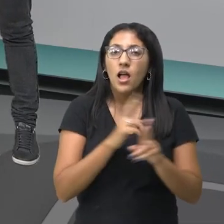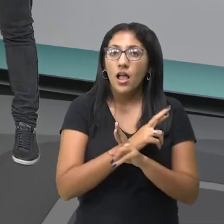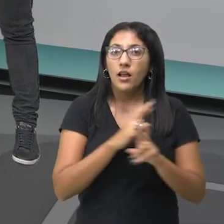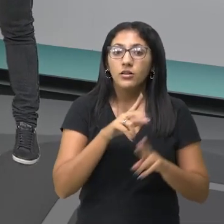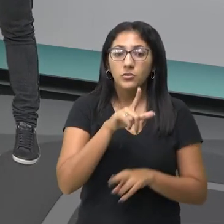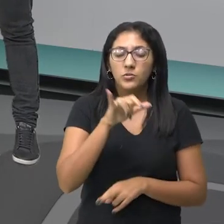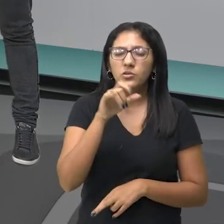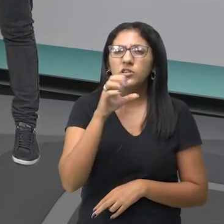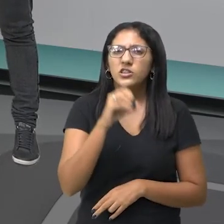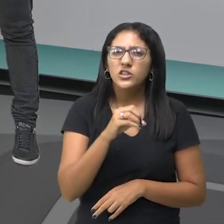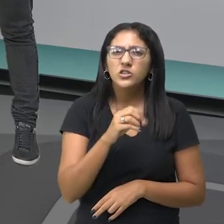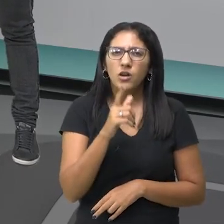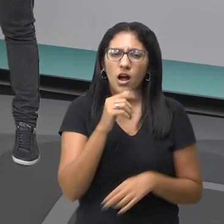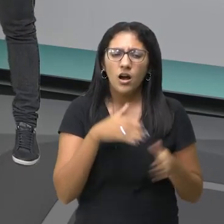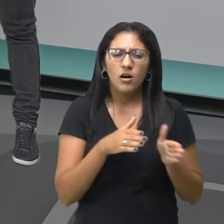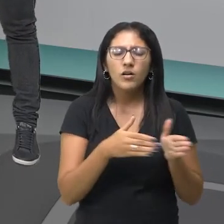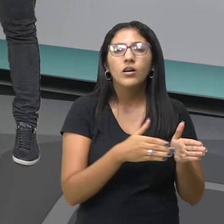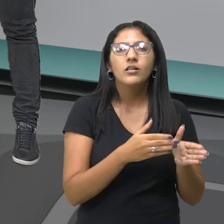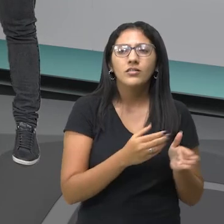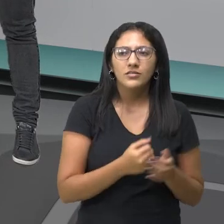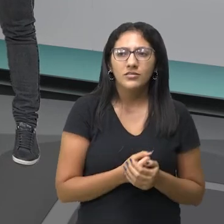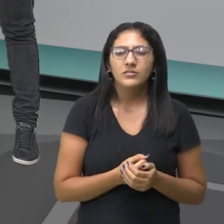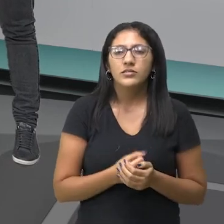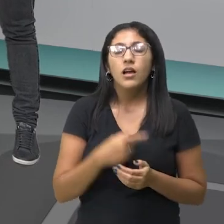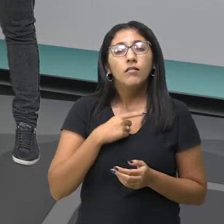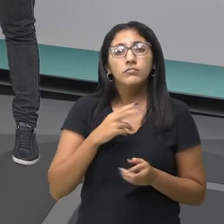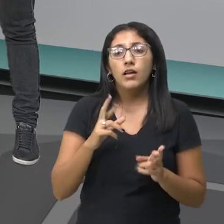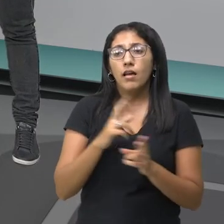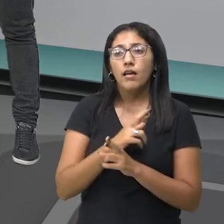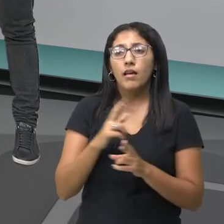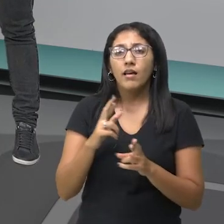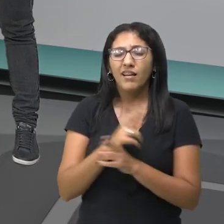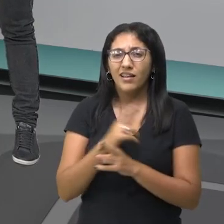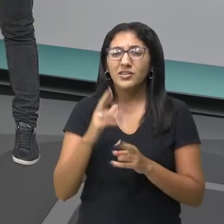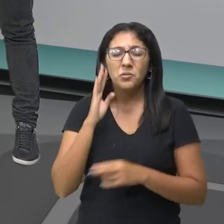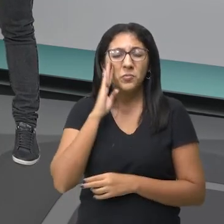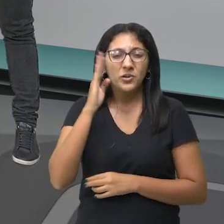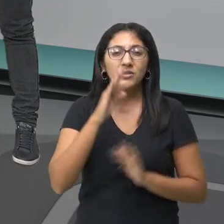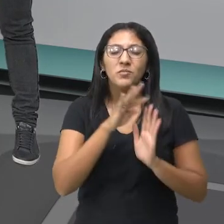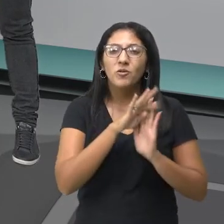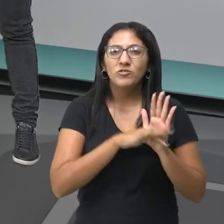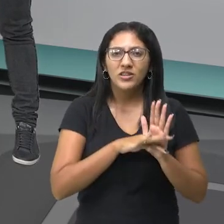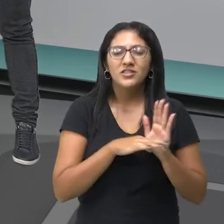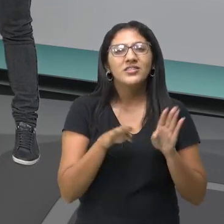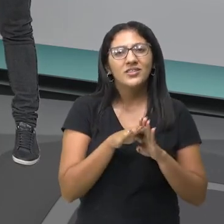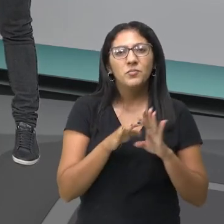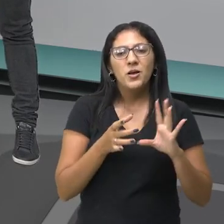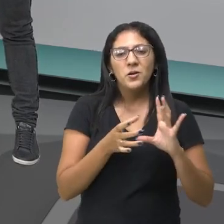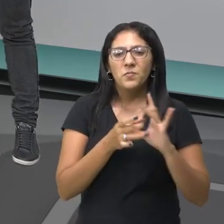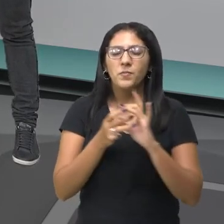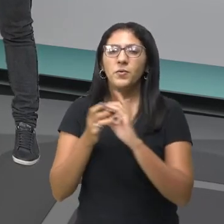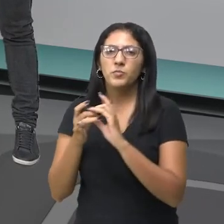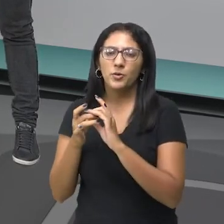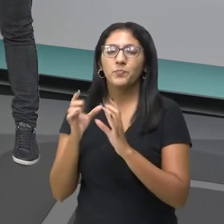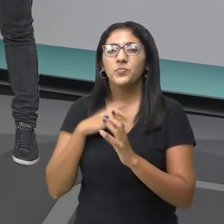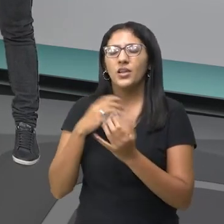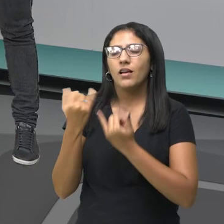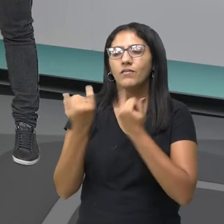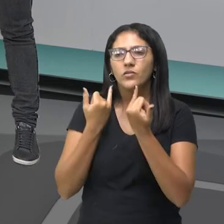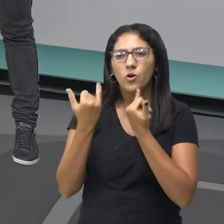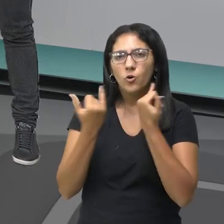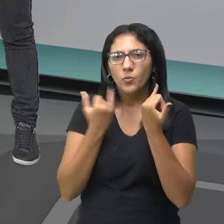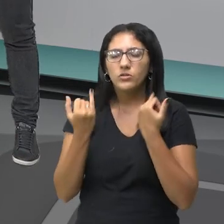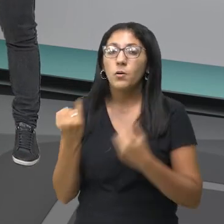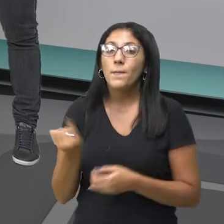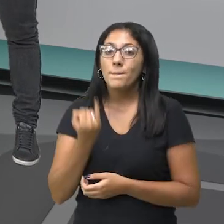texto é um tipo, aqui esse texto se relaciona com o texto principal, é um hipertexto também, ok? Que traz